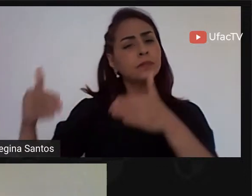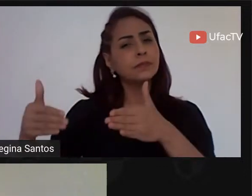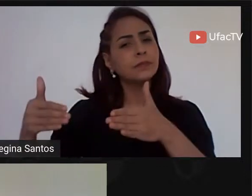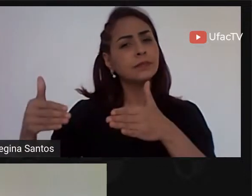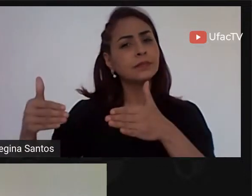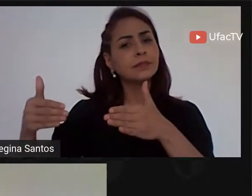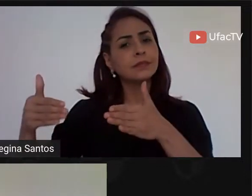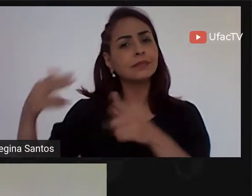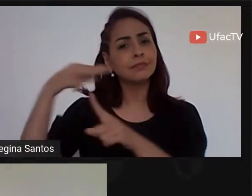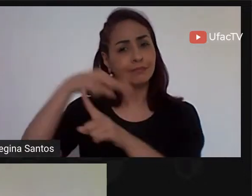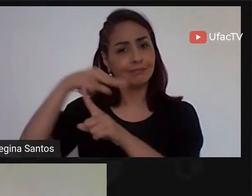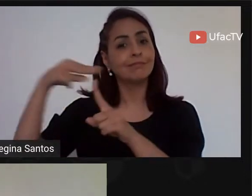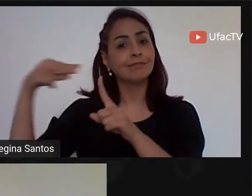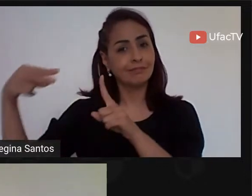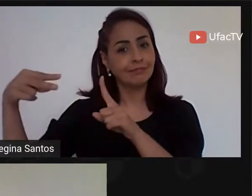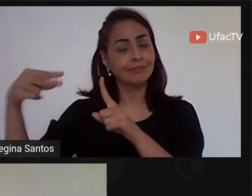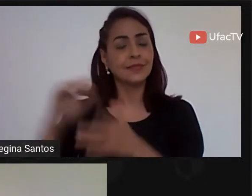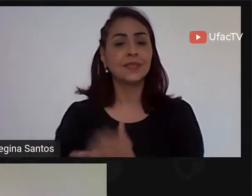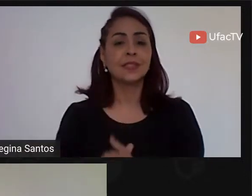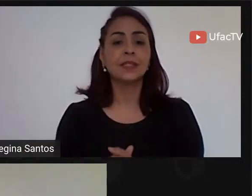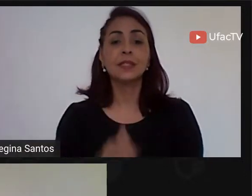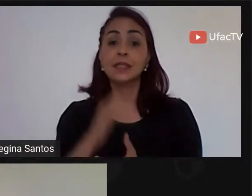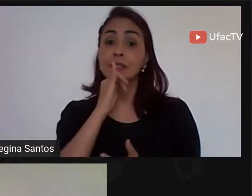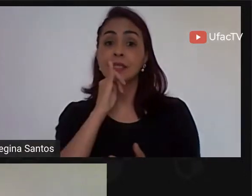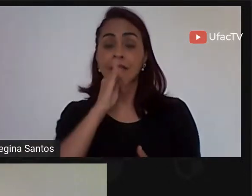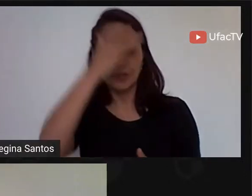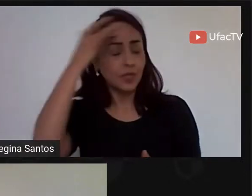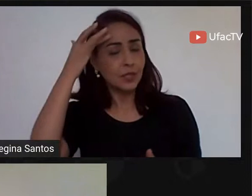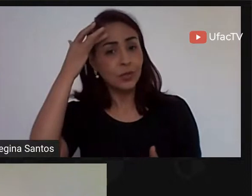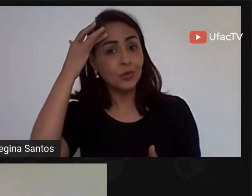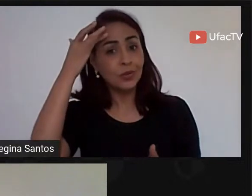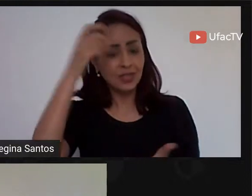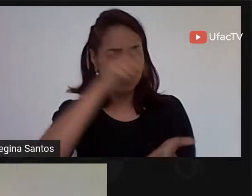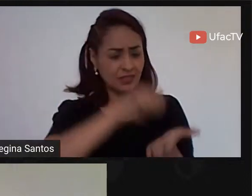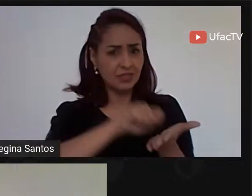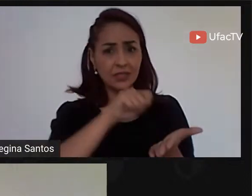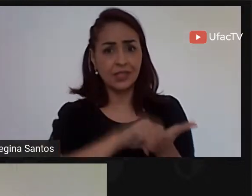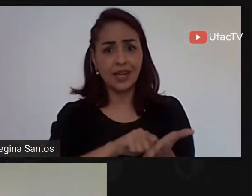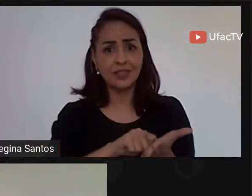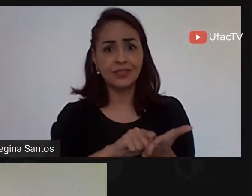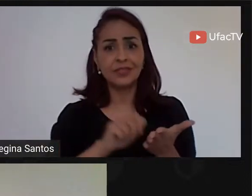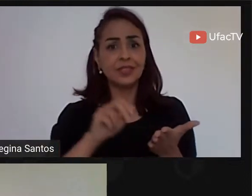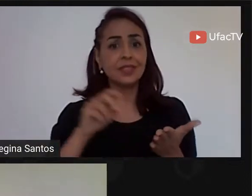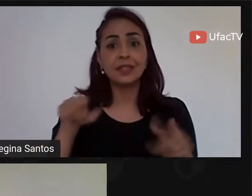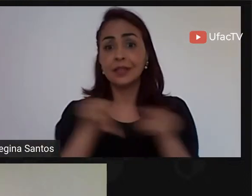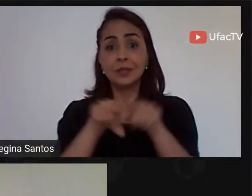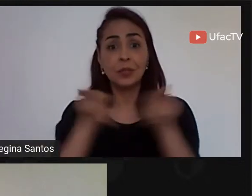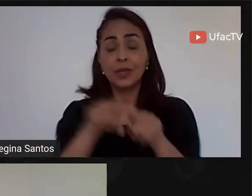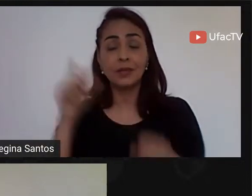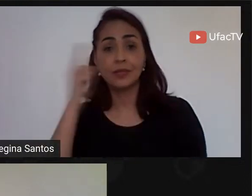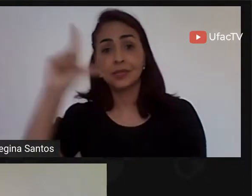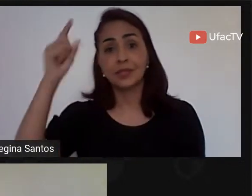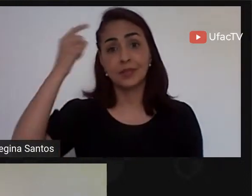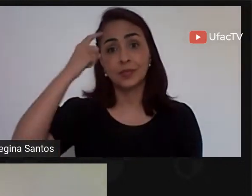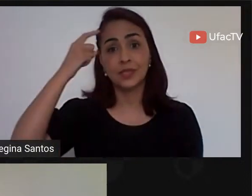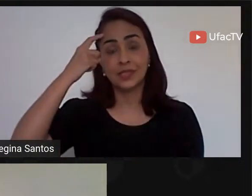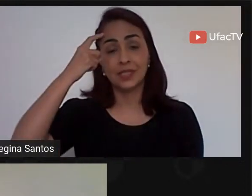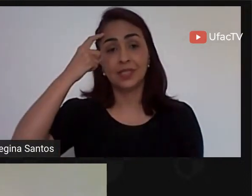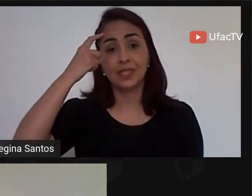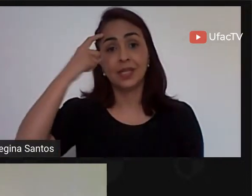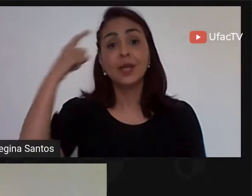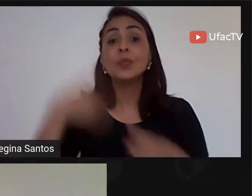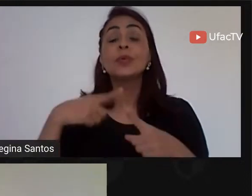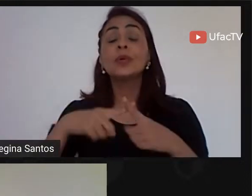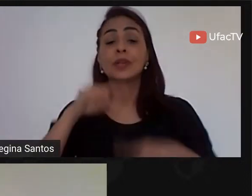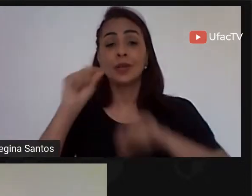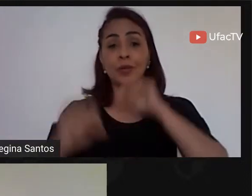não escreve, de fato, não pensa, porque a oralidade, ela é reduzida